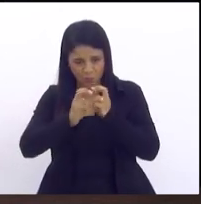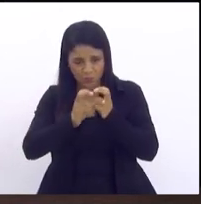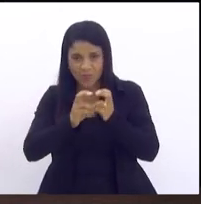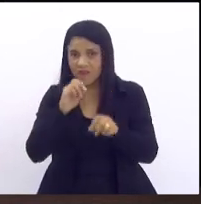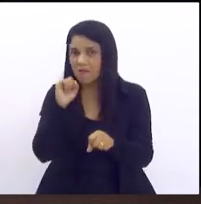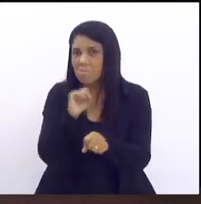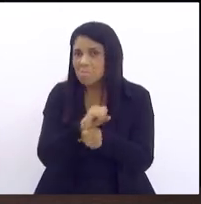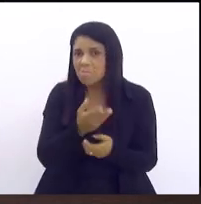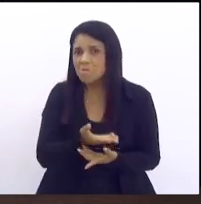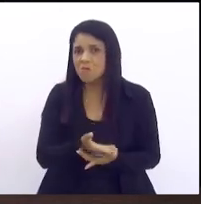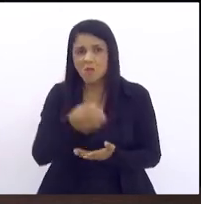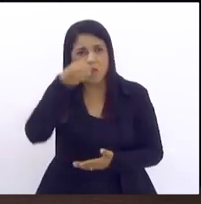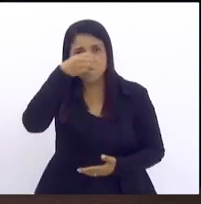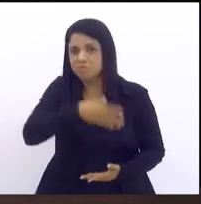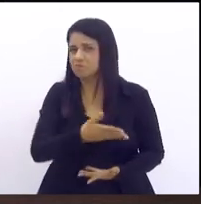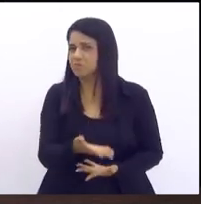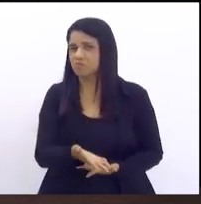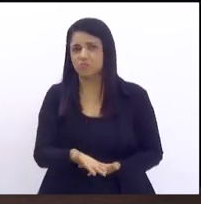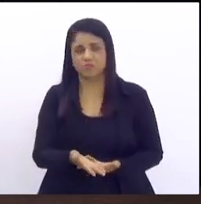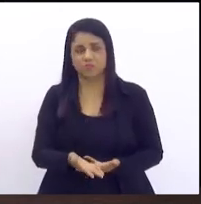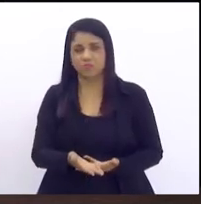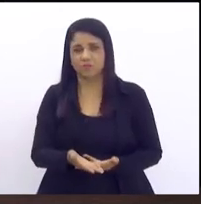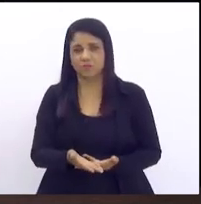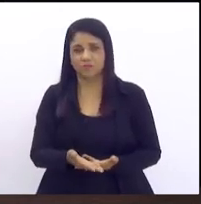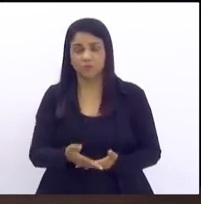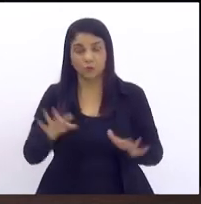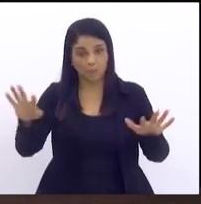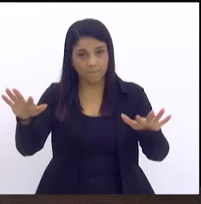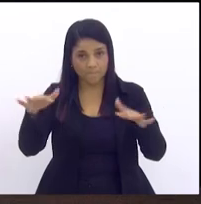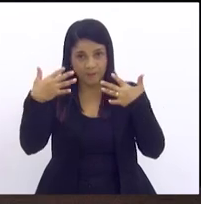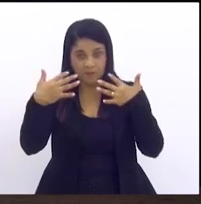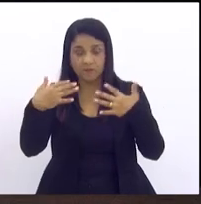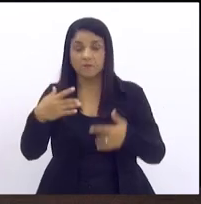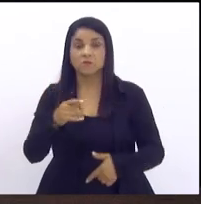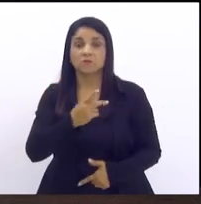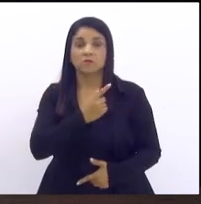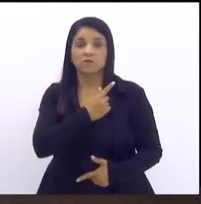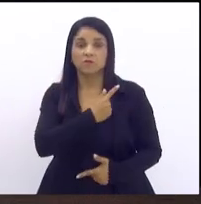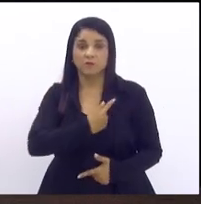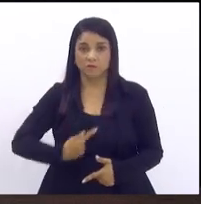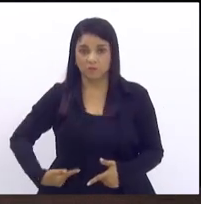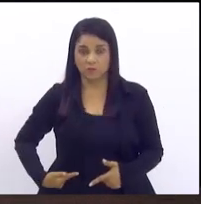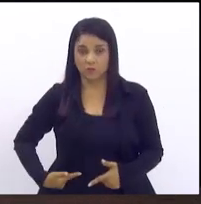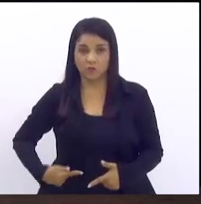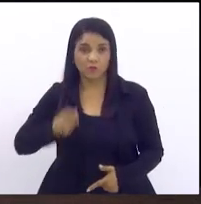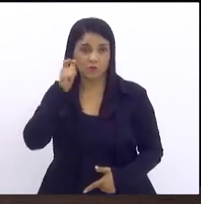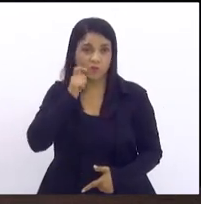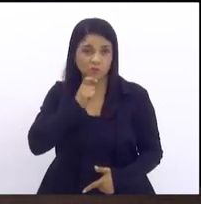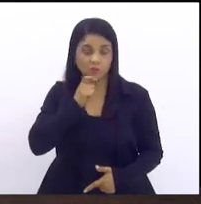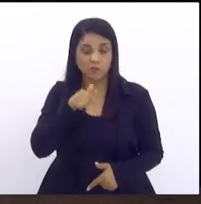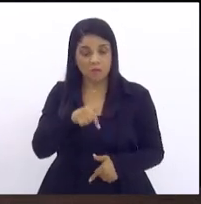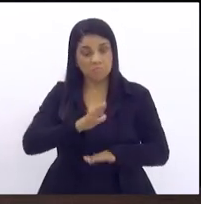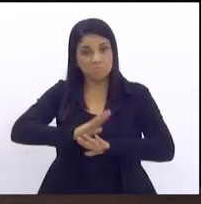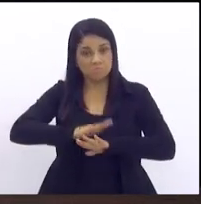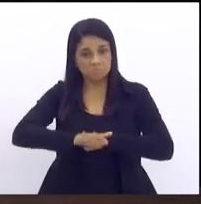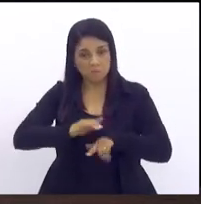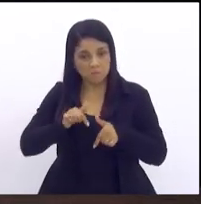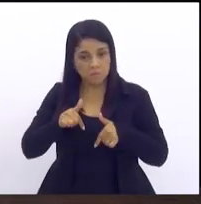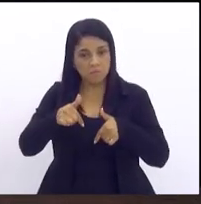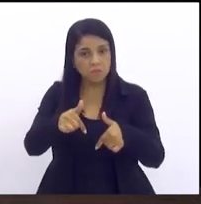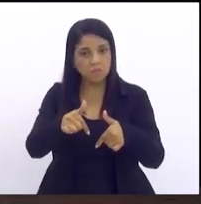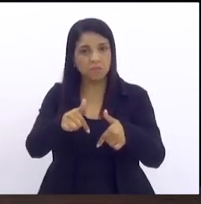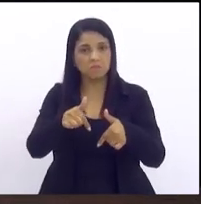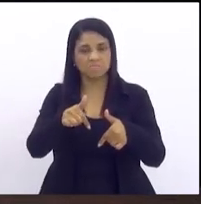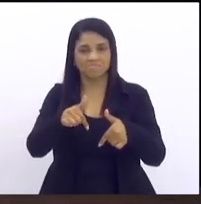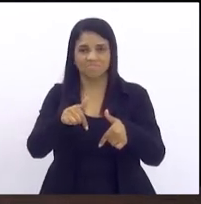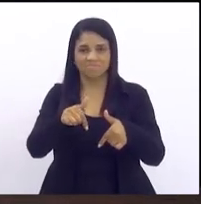coisa, assim, absurda. Então, eu estou chamando a atenção aqui do governador, né, para que ele tome as medidas cabíveis que ele